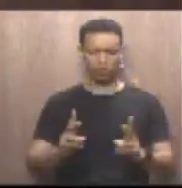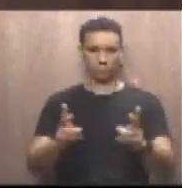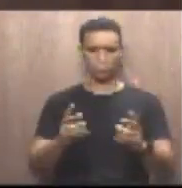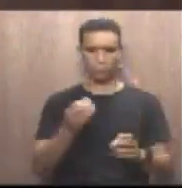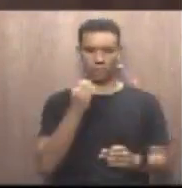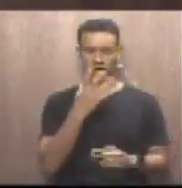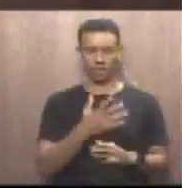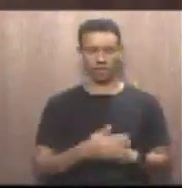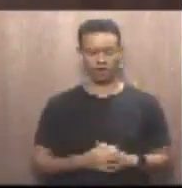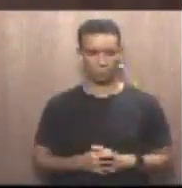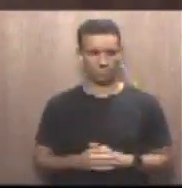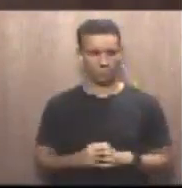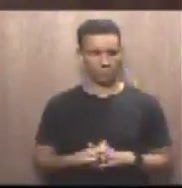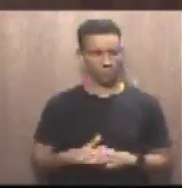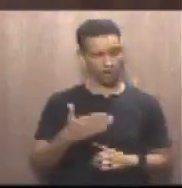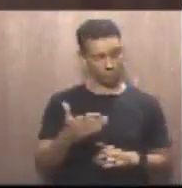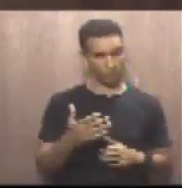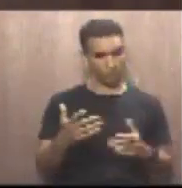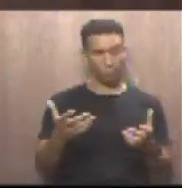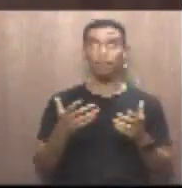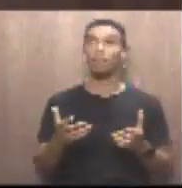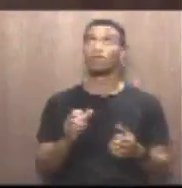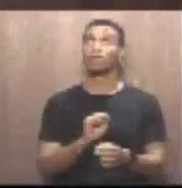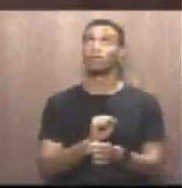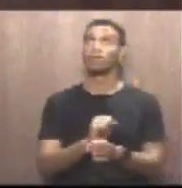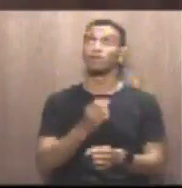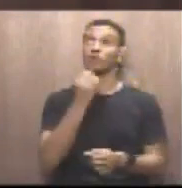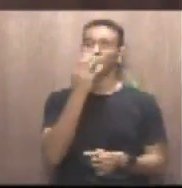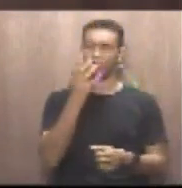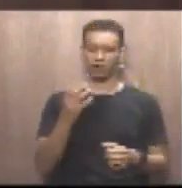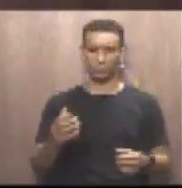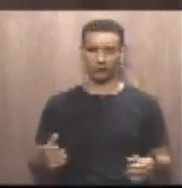prestada. E é isso que a gente espera. Muito obrigada.